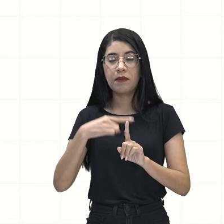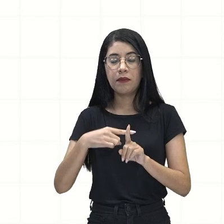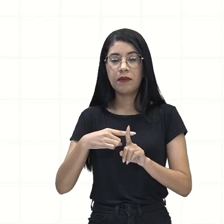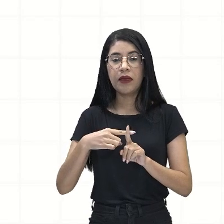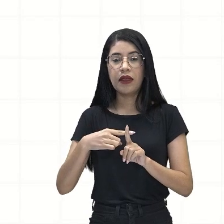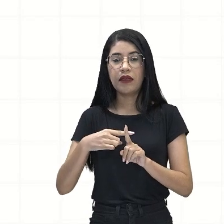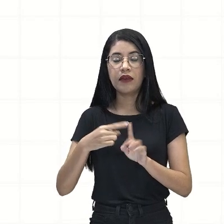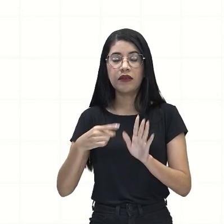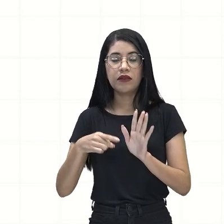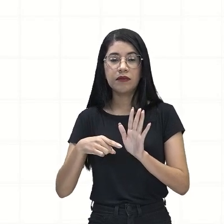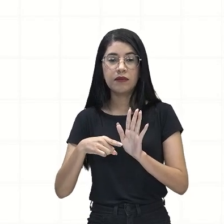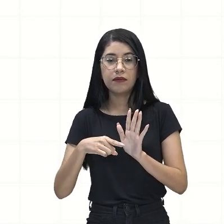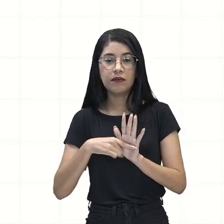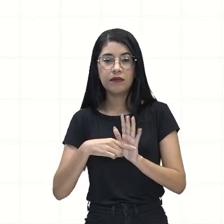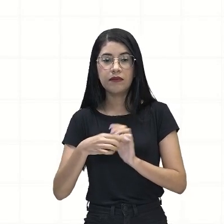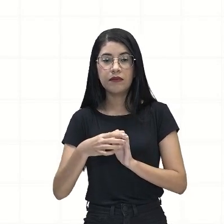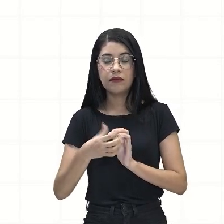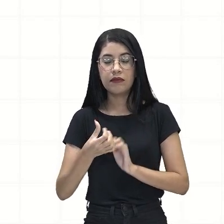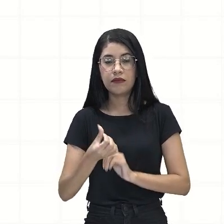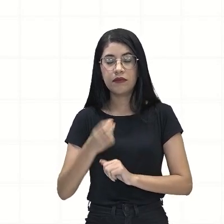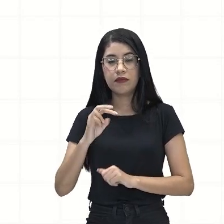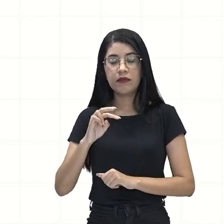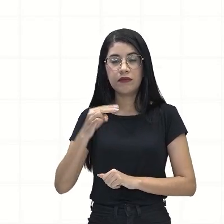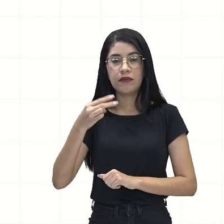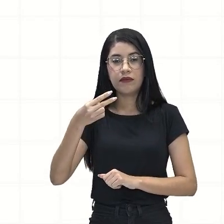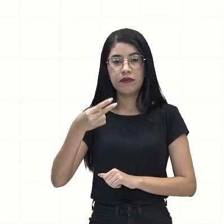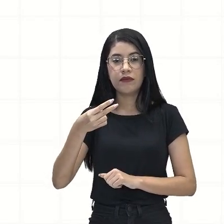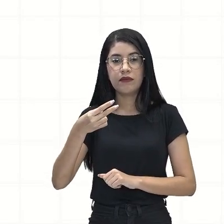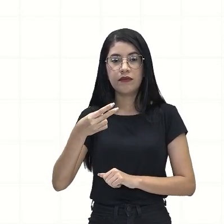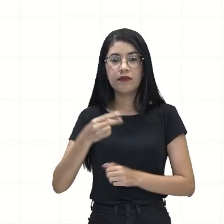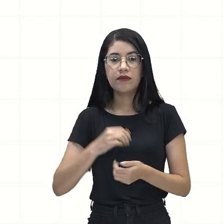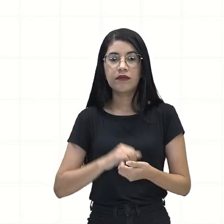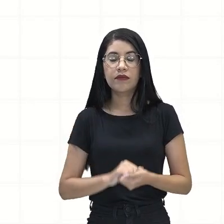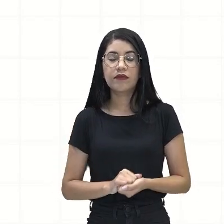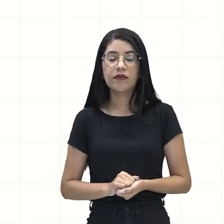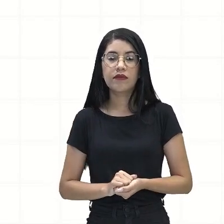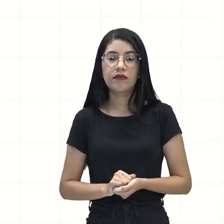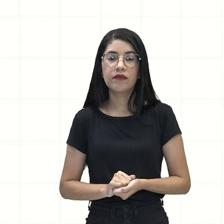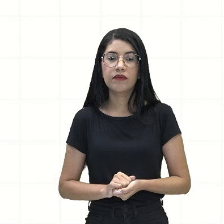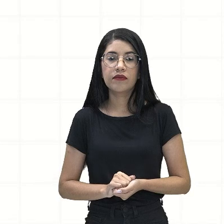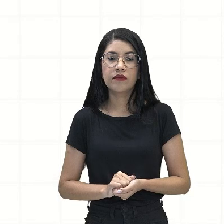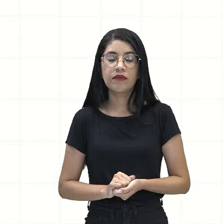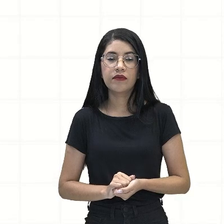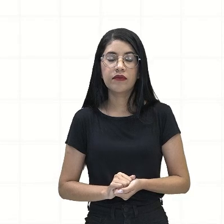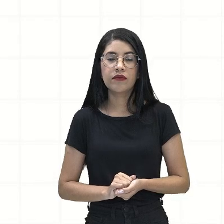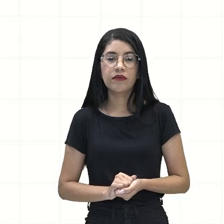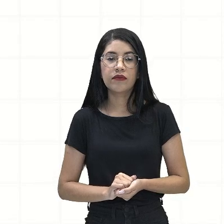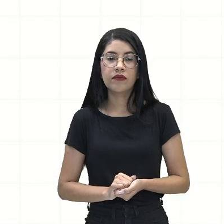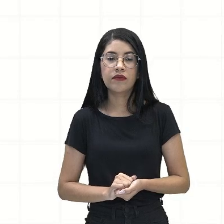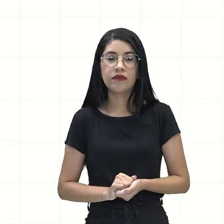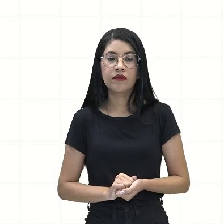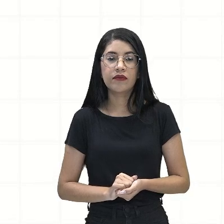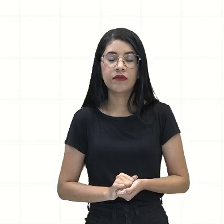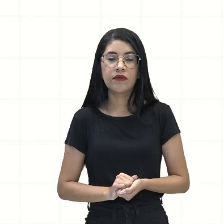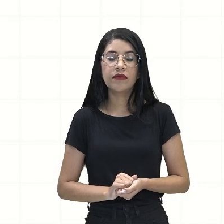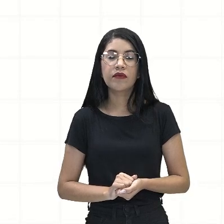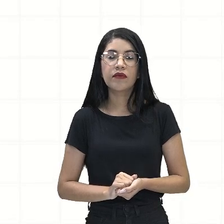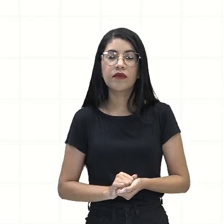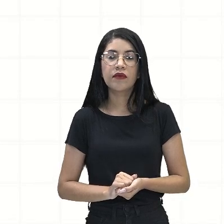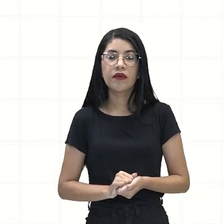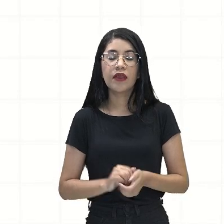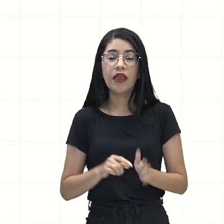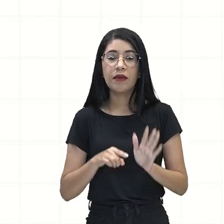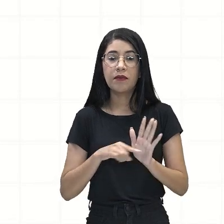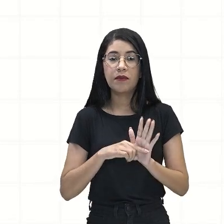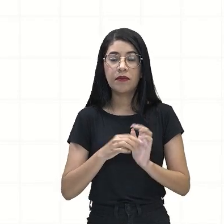né, com menos 6 ao quadrado, certo? Então, continuando aqui a conta, a gente vai ter menos